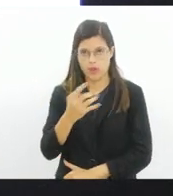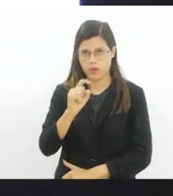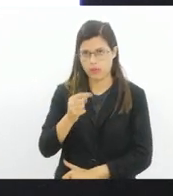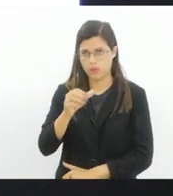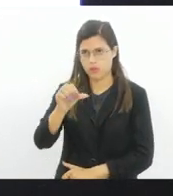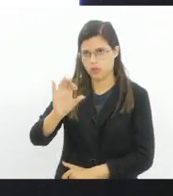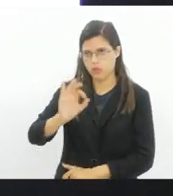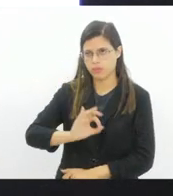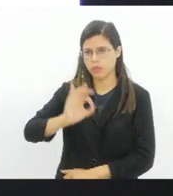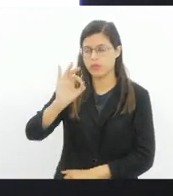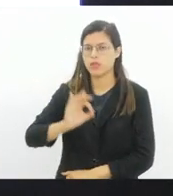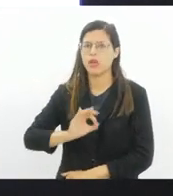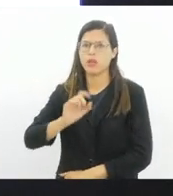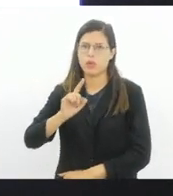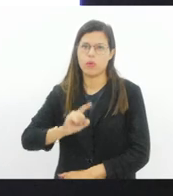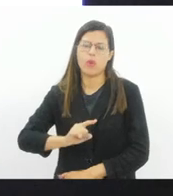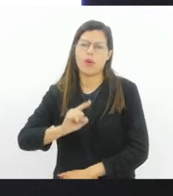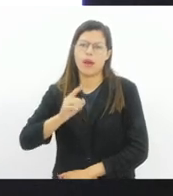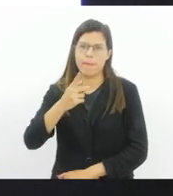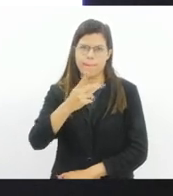44,9% das vítimas eram pardas,